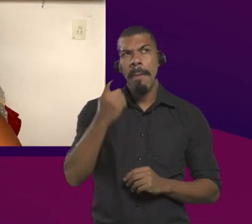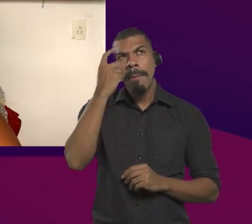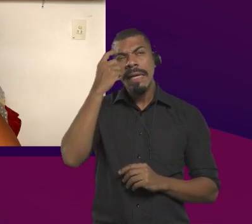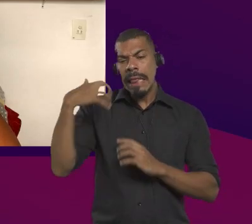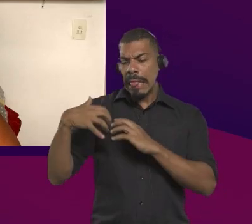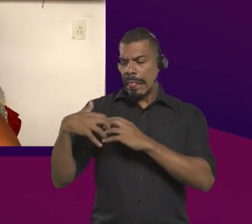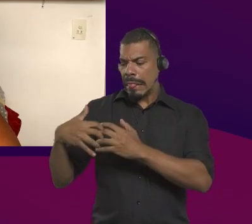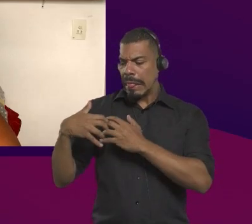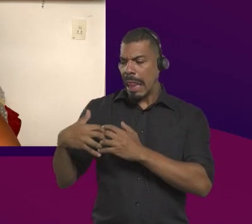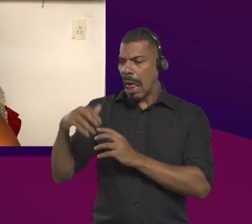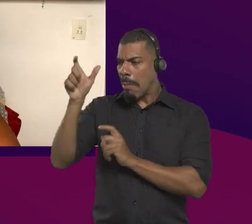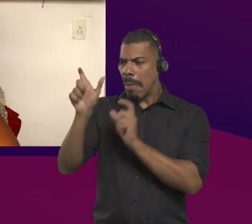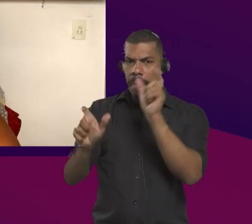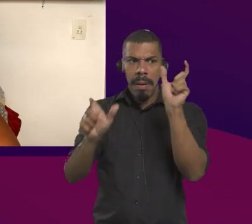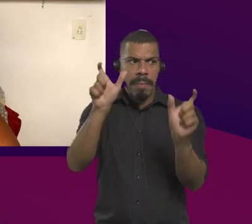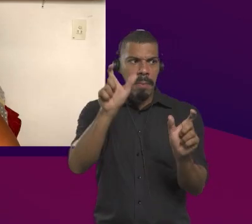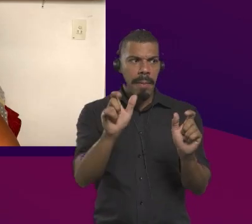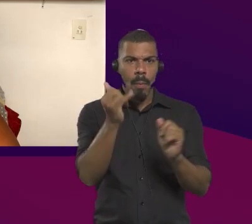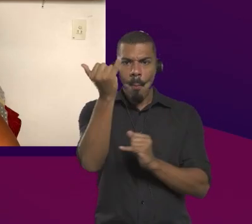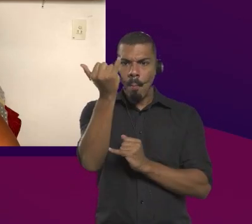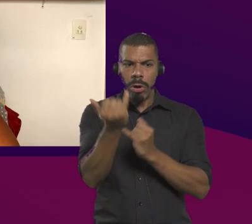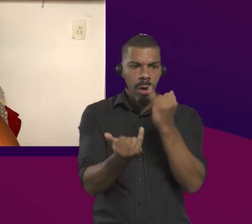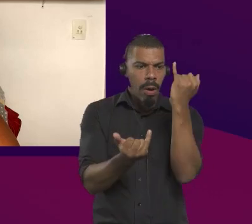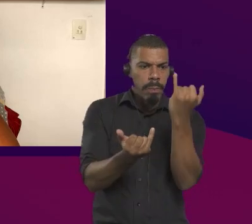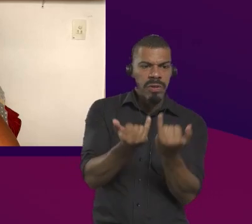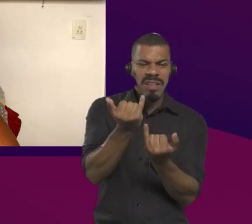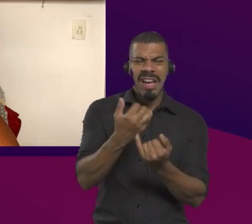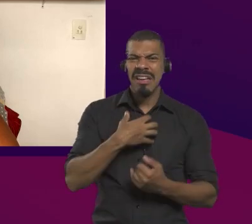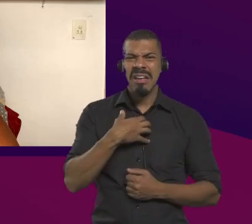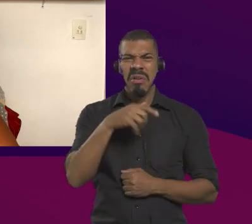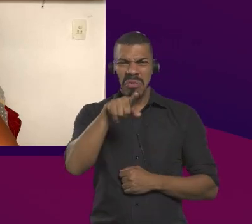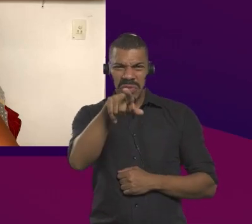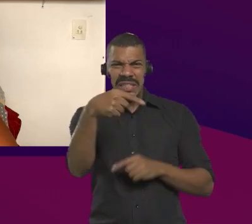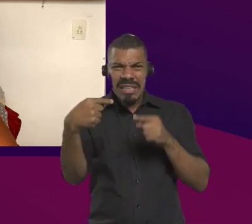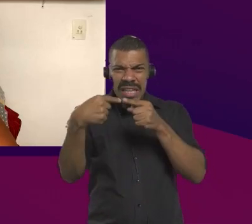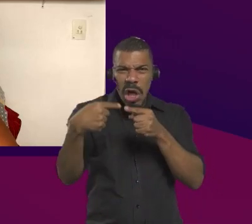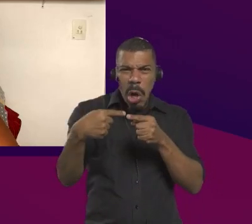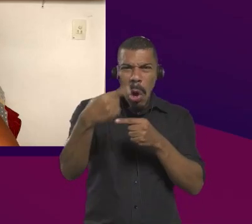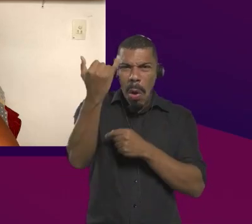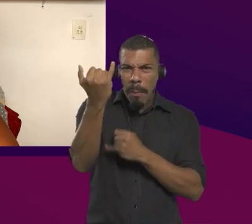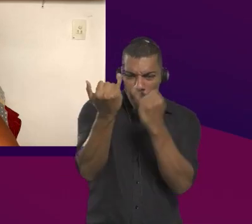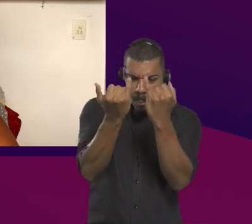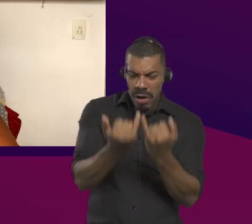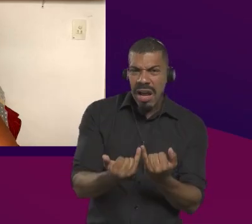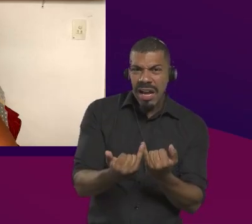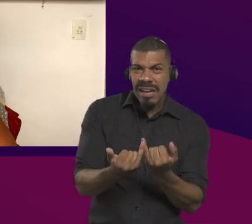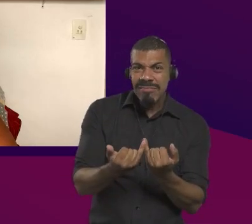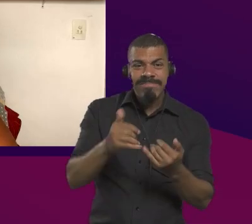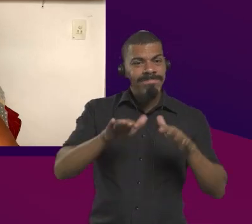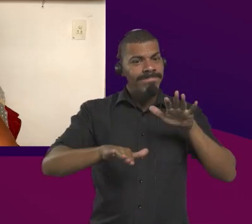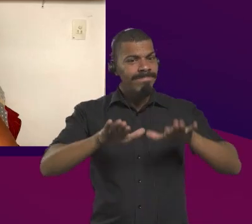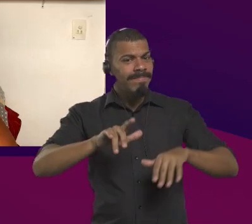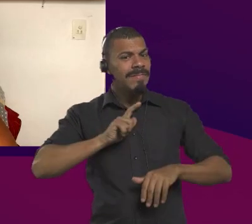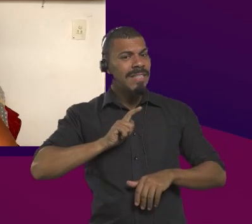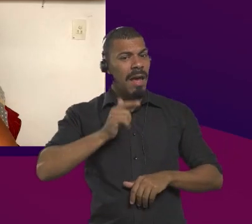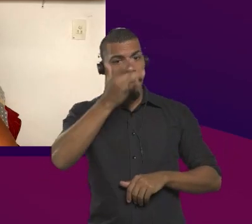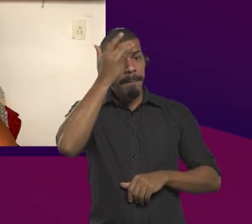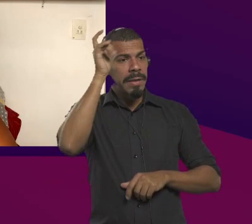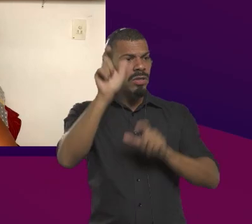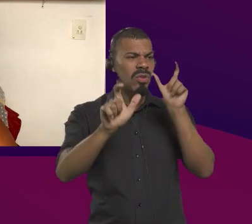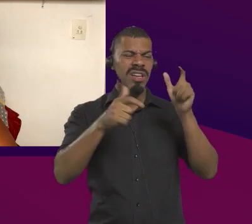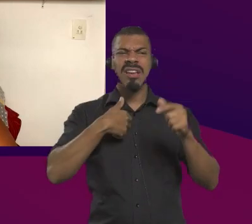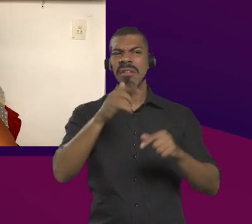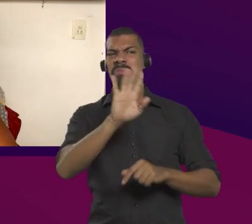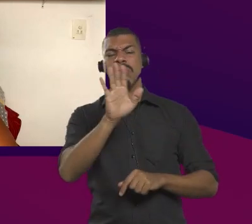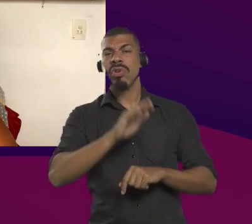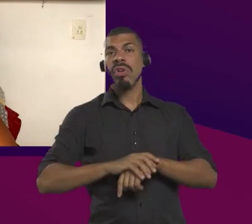quantidade de pessoas magras que estão aqui e que não se consideram magras. Quem se considera magra? Ponto. Sim. As pessoas não se consideram magras. As pessoas,